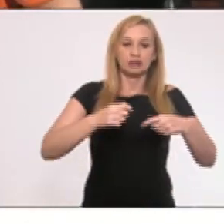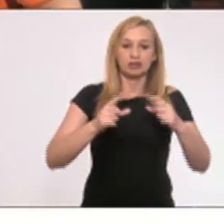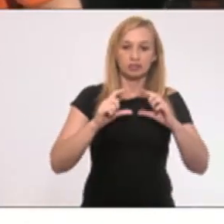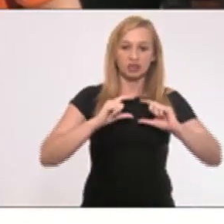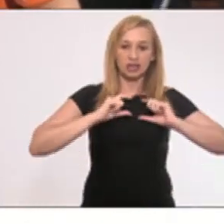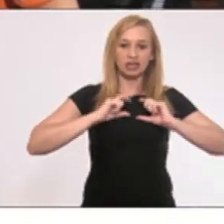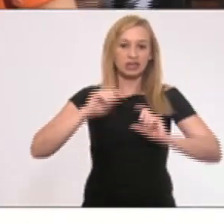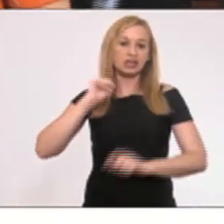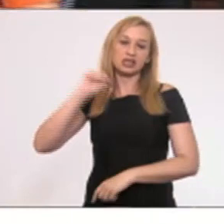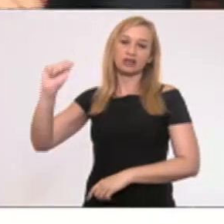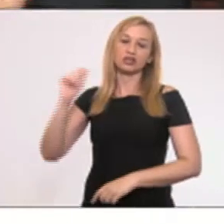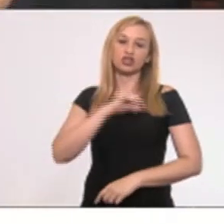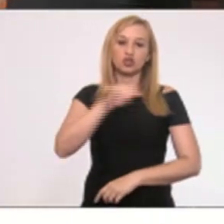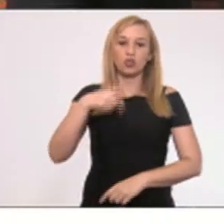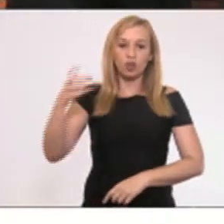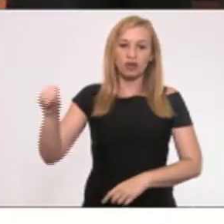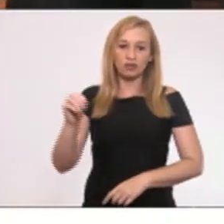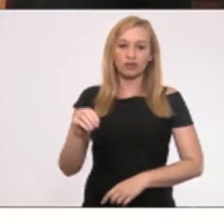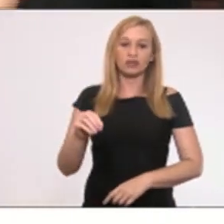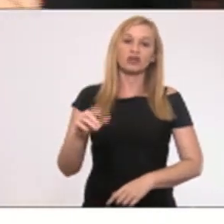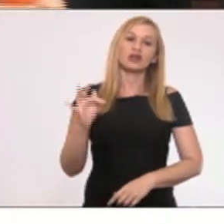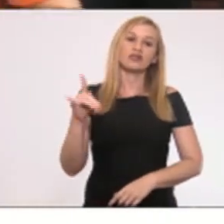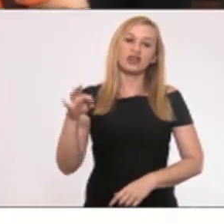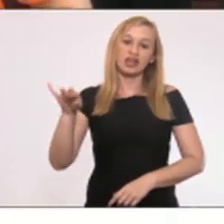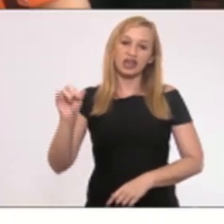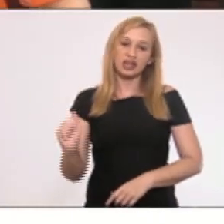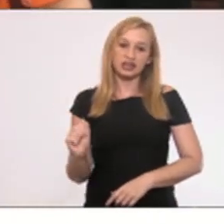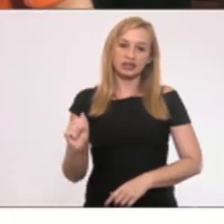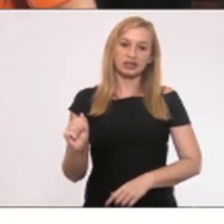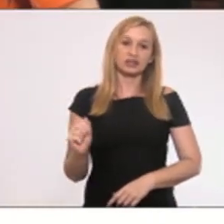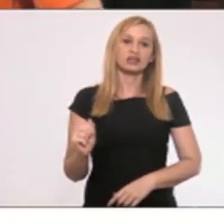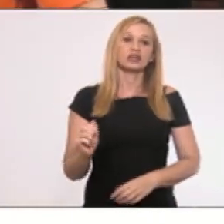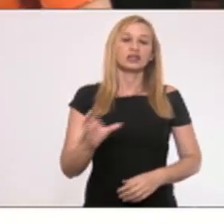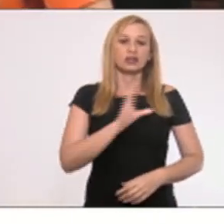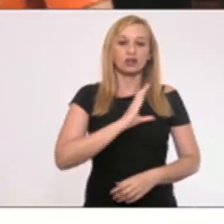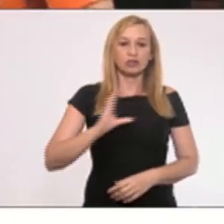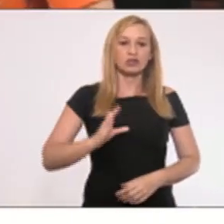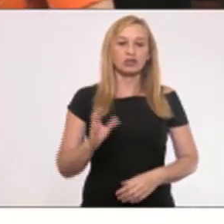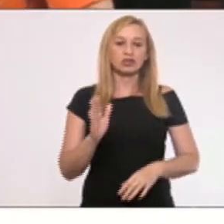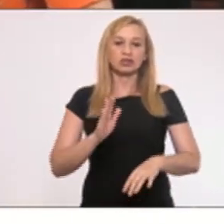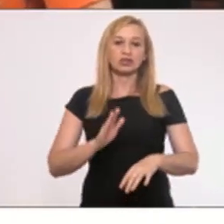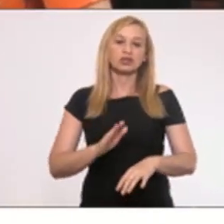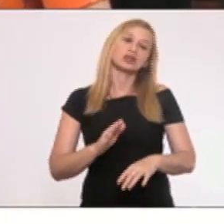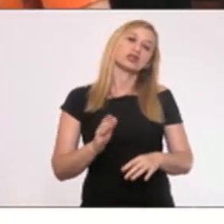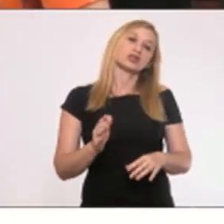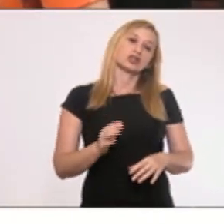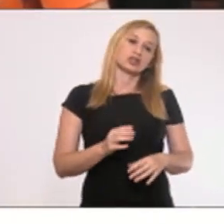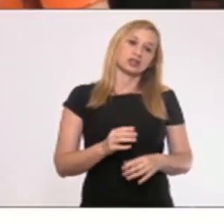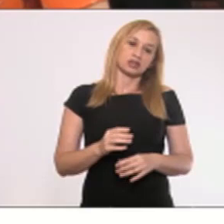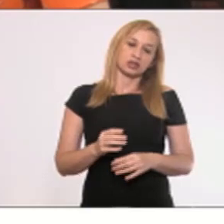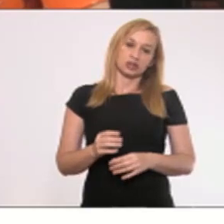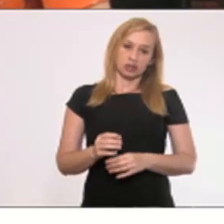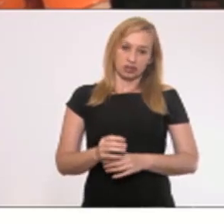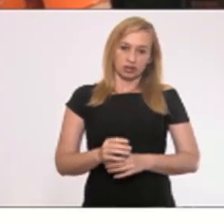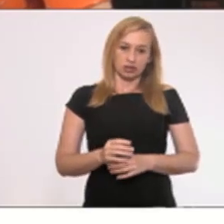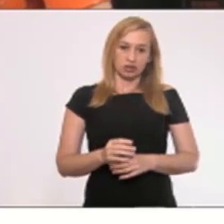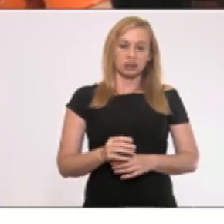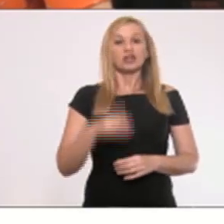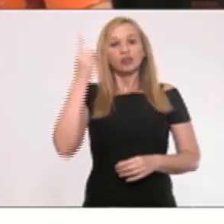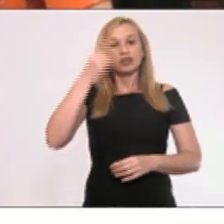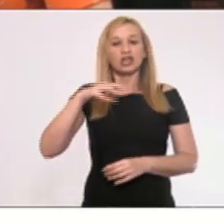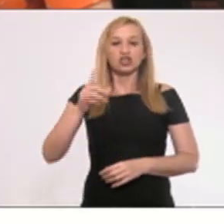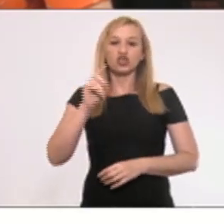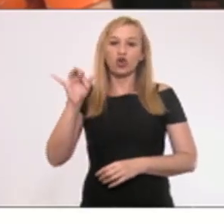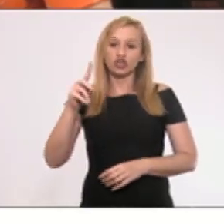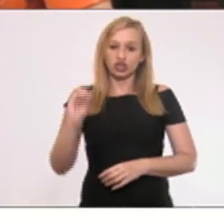diploma ao doutor João Ferreira Neto, parecer da Comissão de Normas Internas e Proporções Externas, favorável ao relator deputado Jorge Felipe Neto.